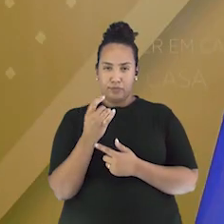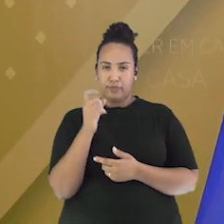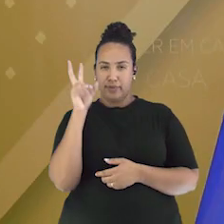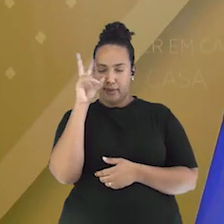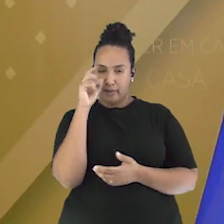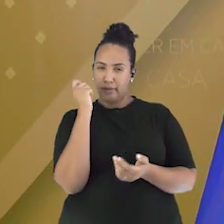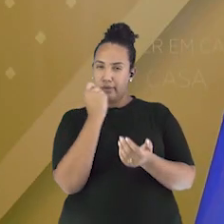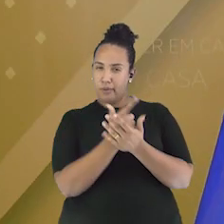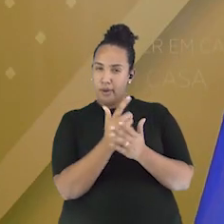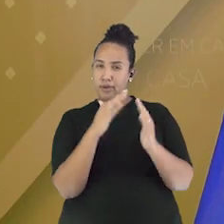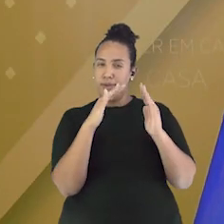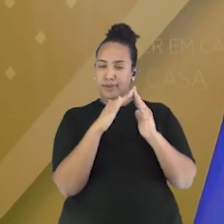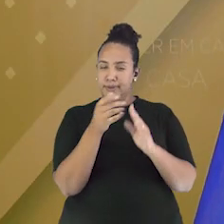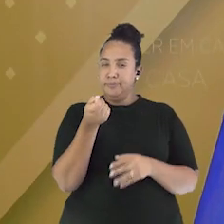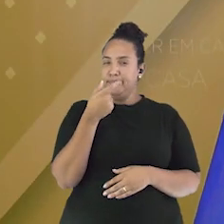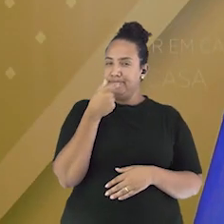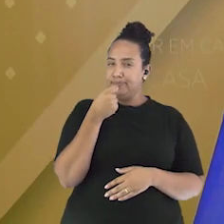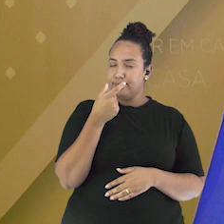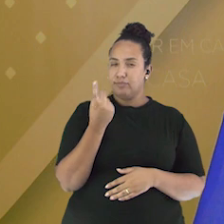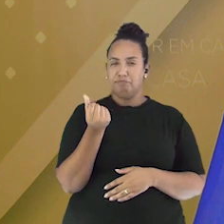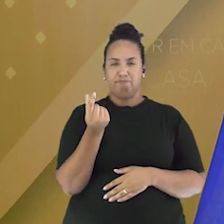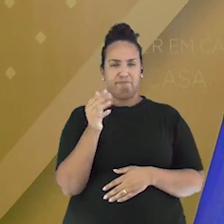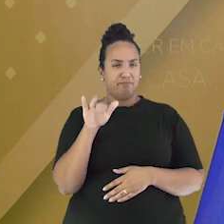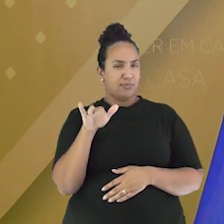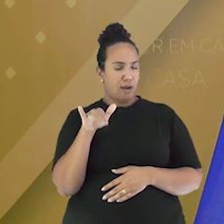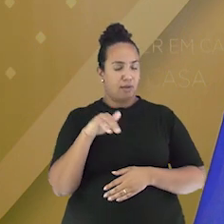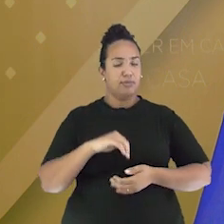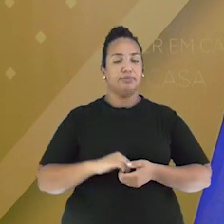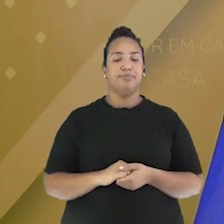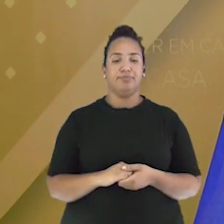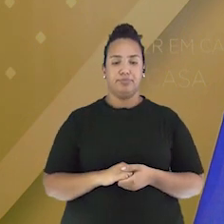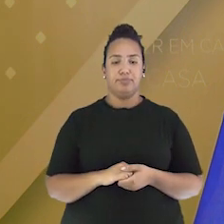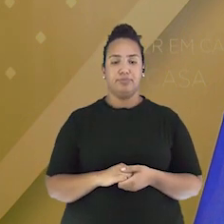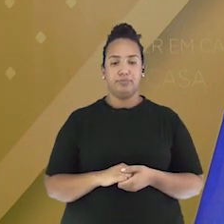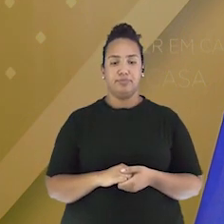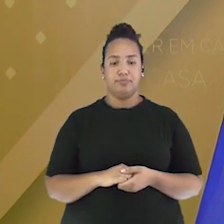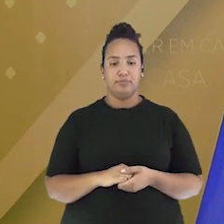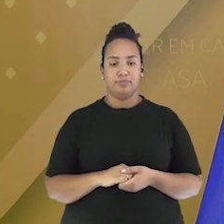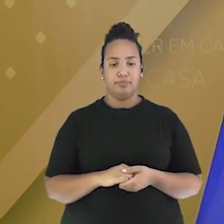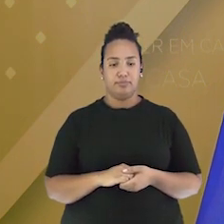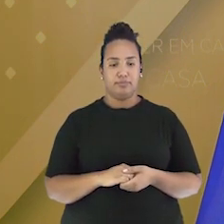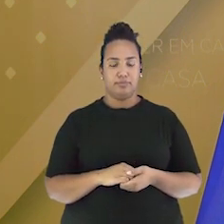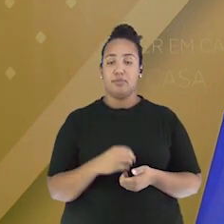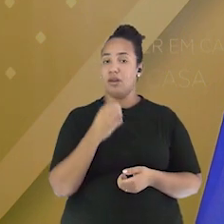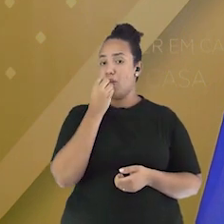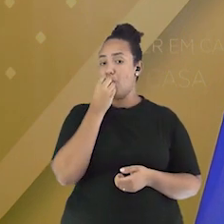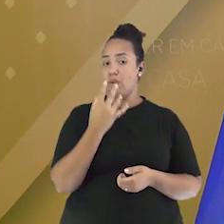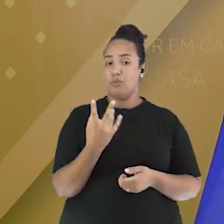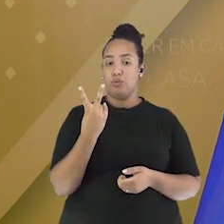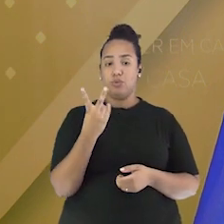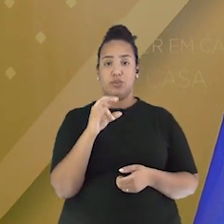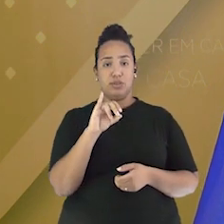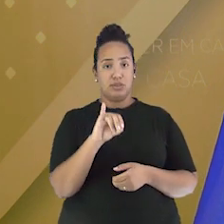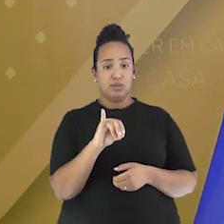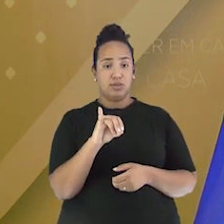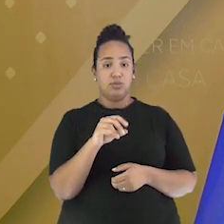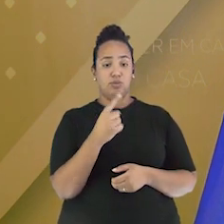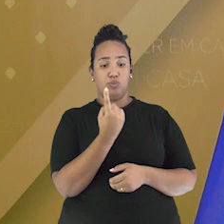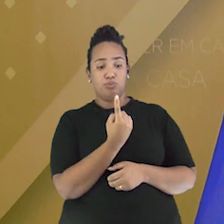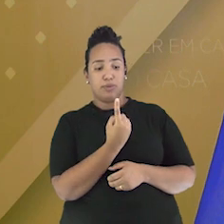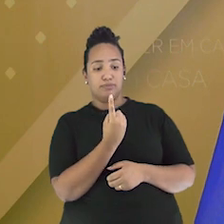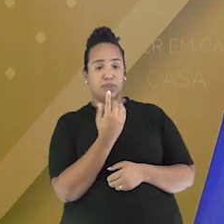que compra na farmácia, que Isso você aí. falou. Ela é baratinha, não é? É baratinho. Vem um conjunto de 2. Uau! E é até bom porque